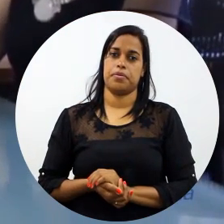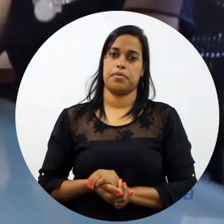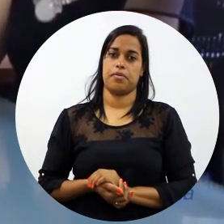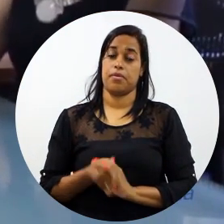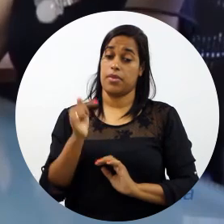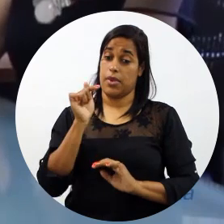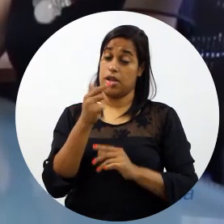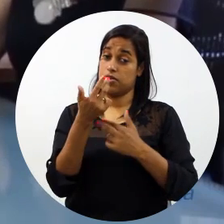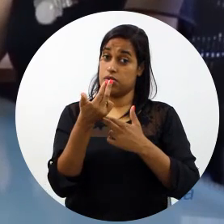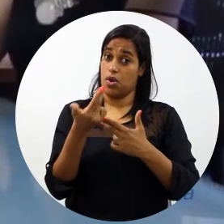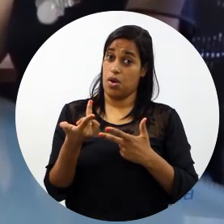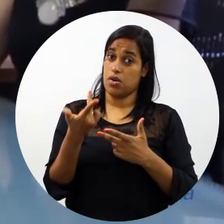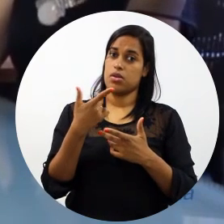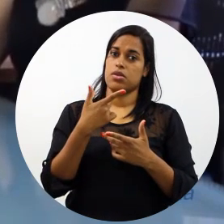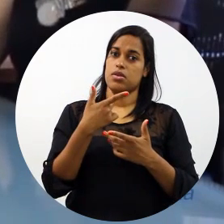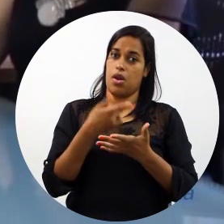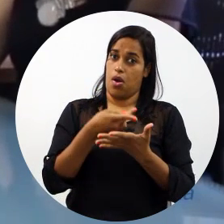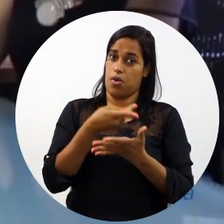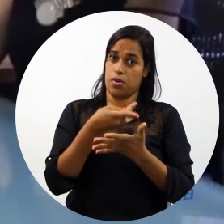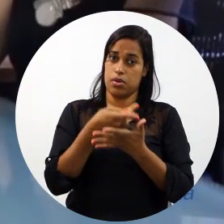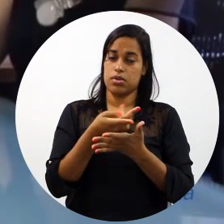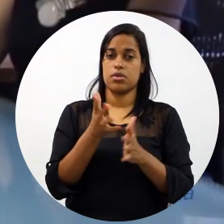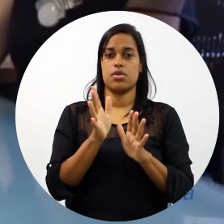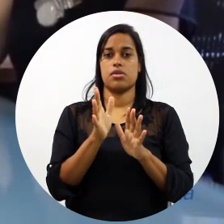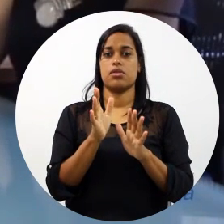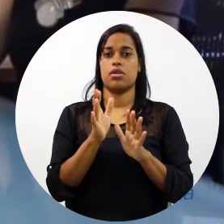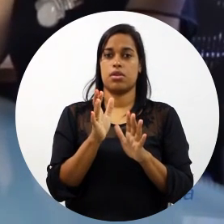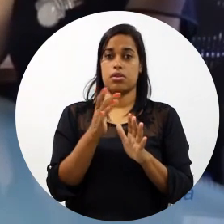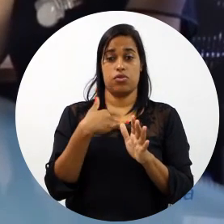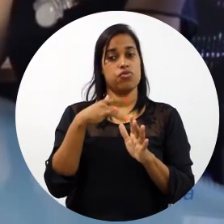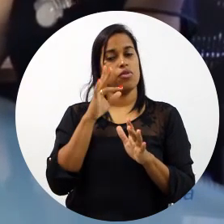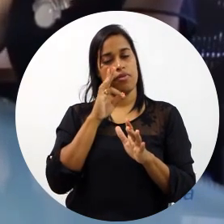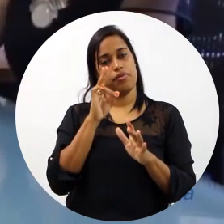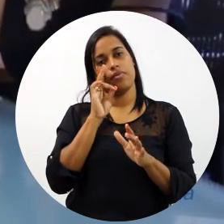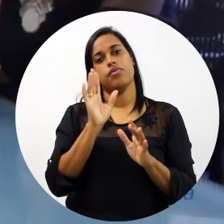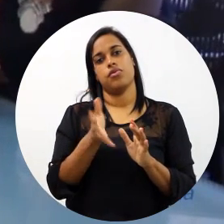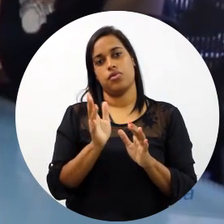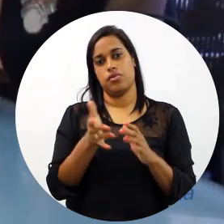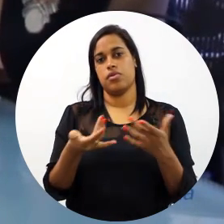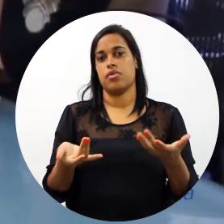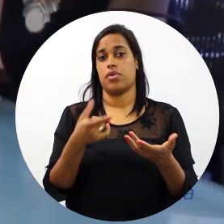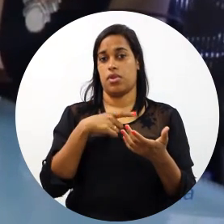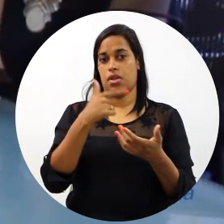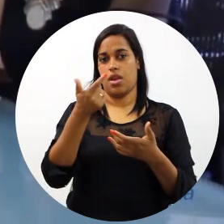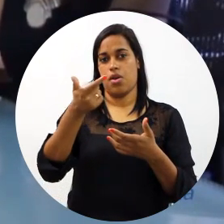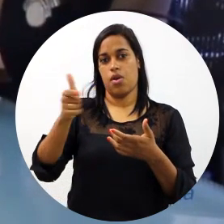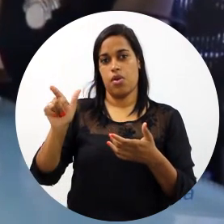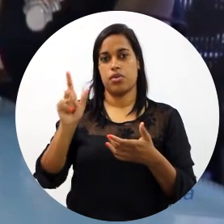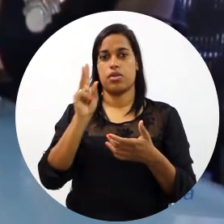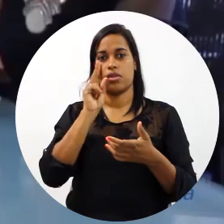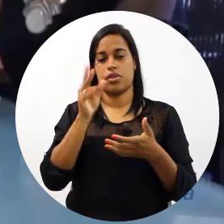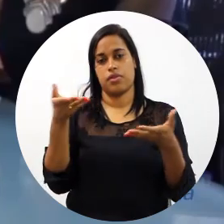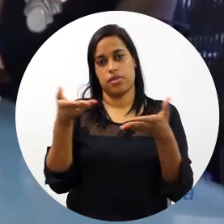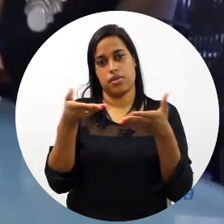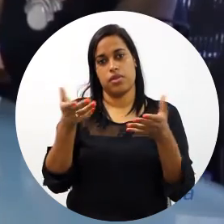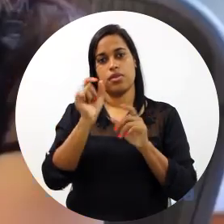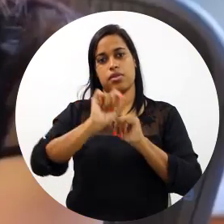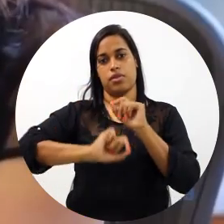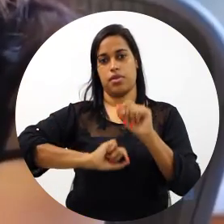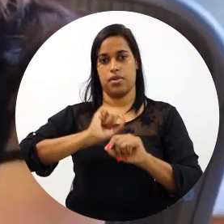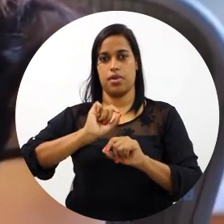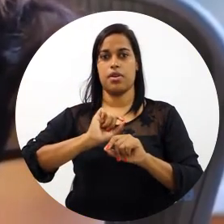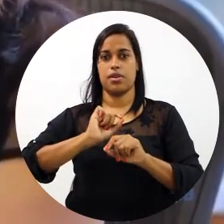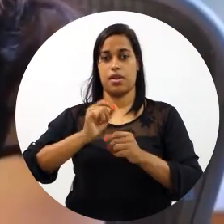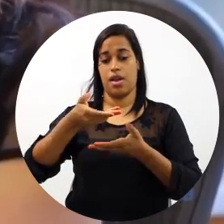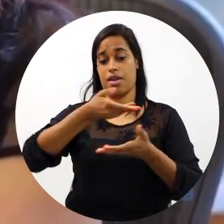uma situação concreta que eu já presenciei, e tem uma outra que está me ocorrendo agora, que é exatamente